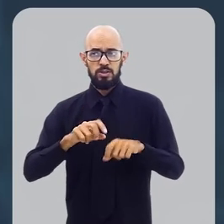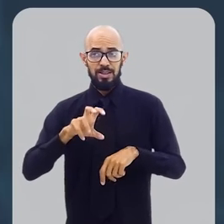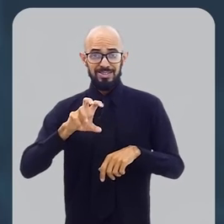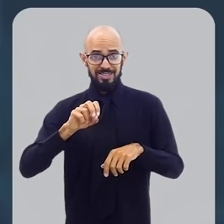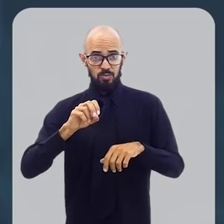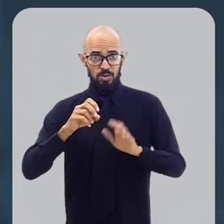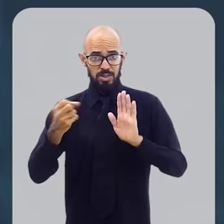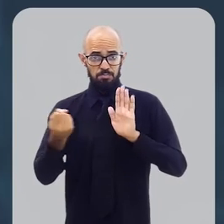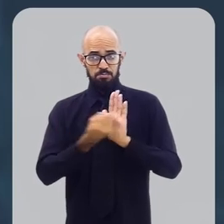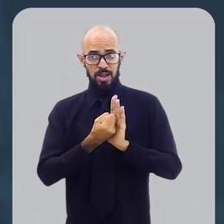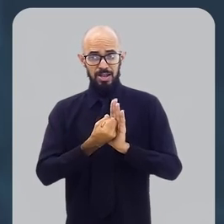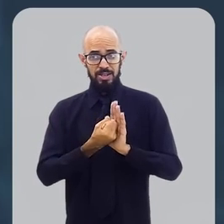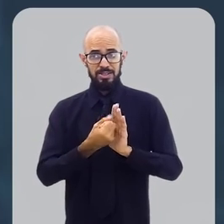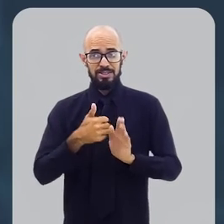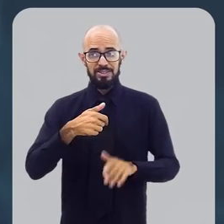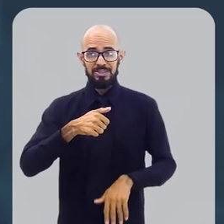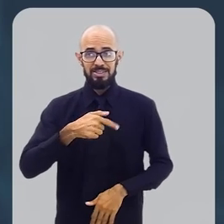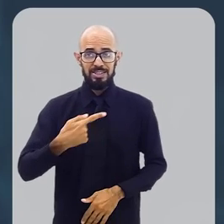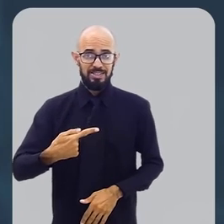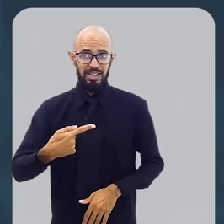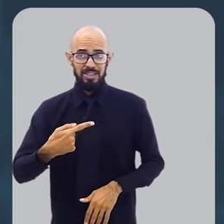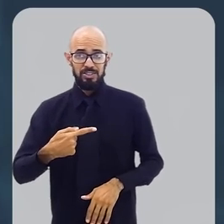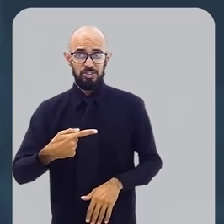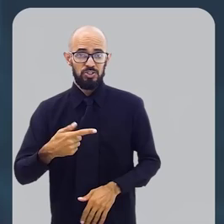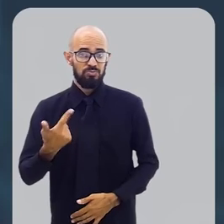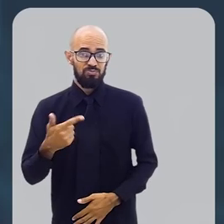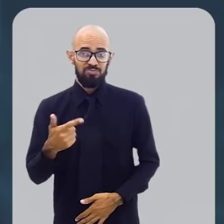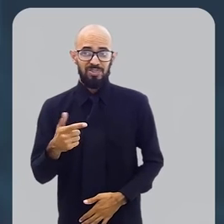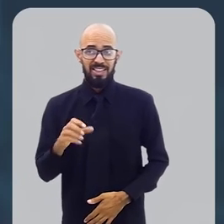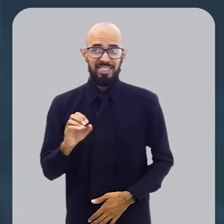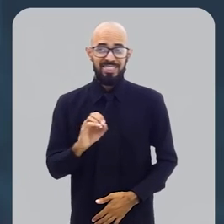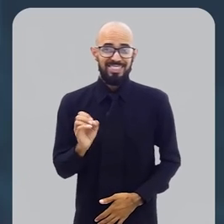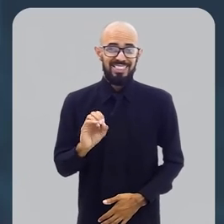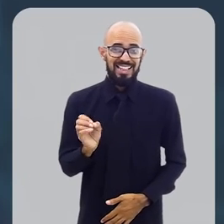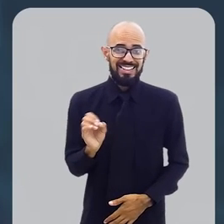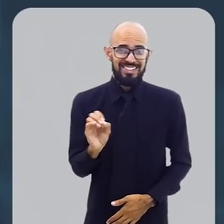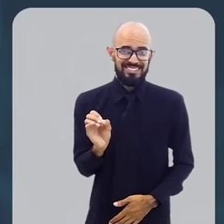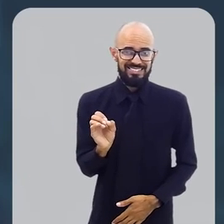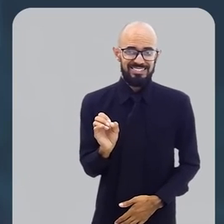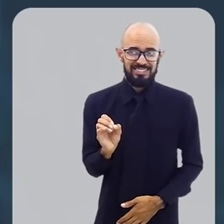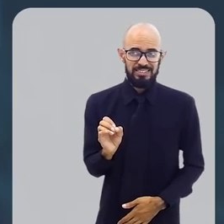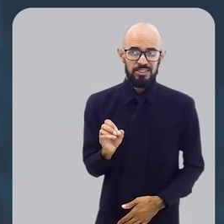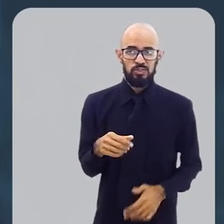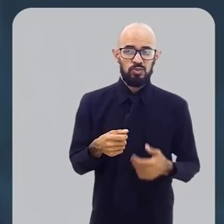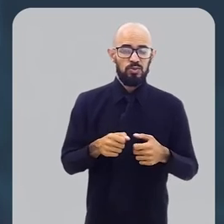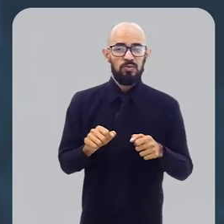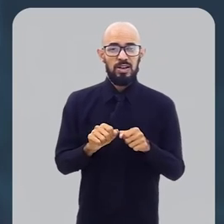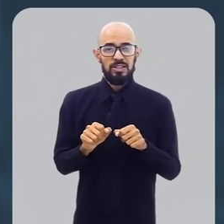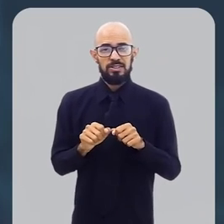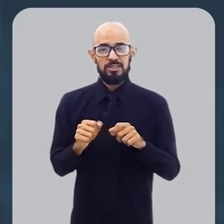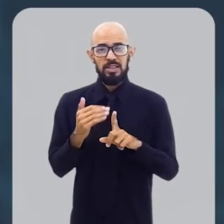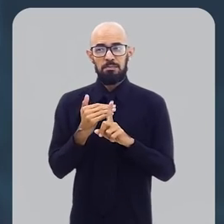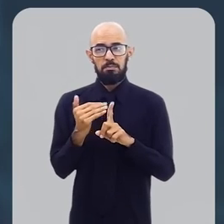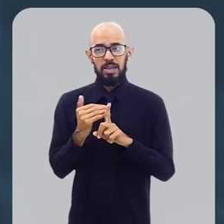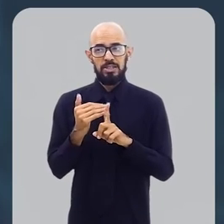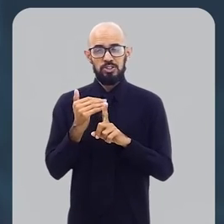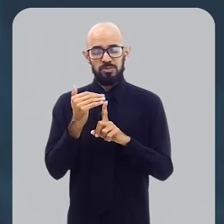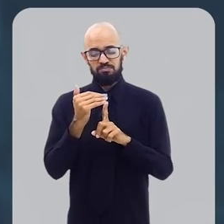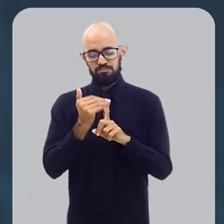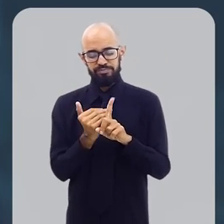legal a gente lembrar que das 50 marcas, 17 zeraram. Ou seja, até isso também que leva a média para baixo,